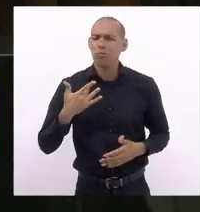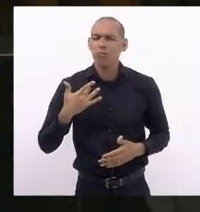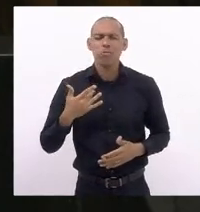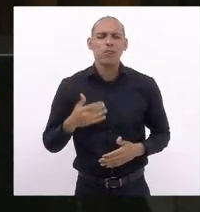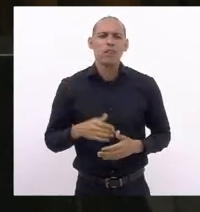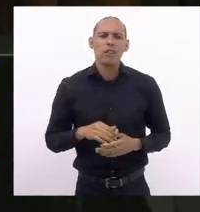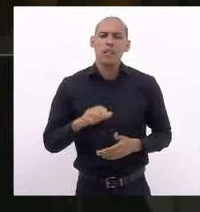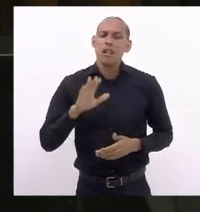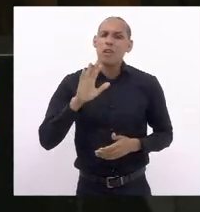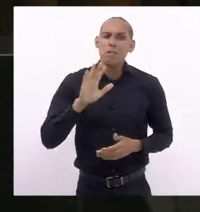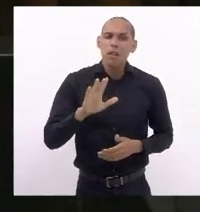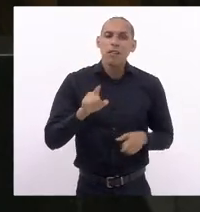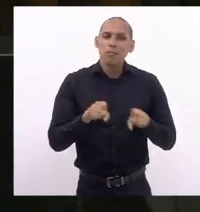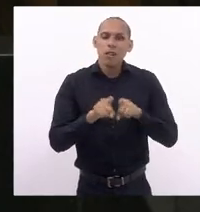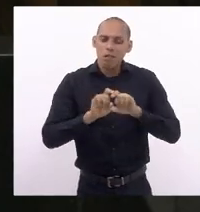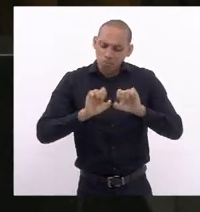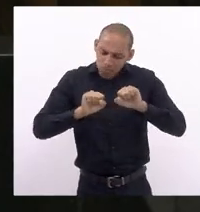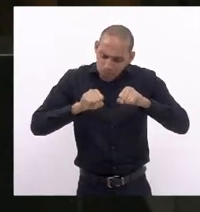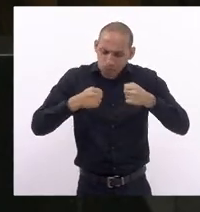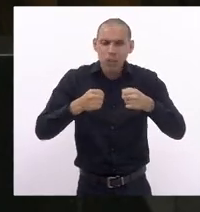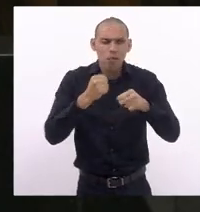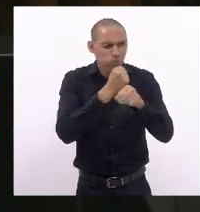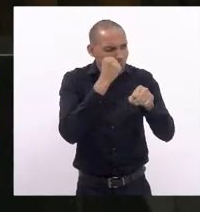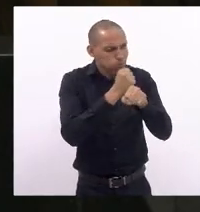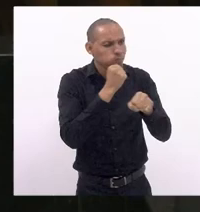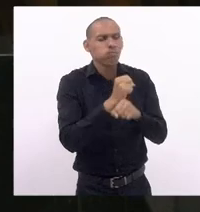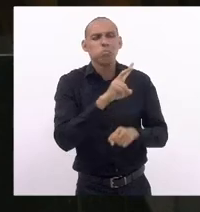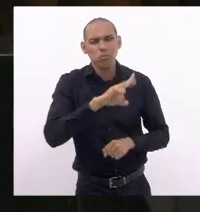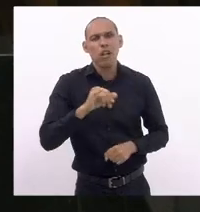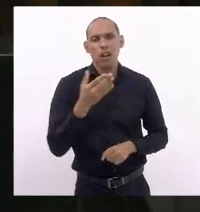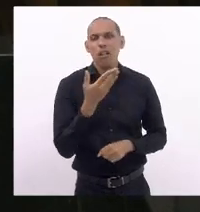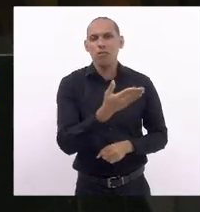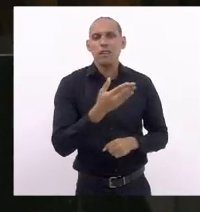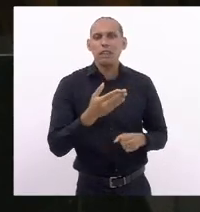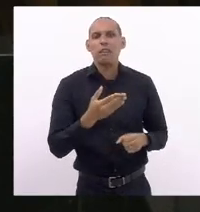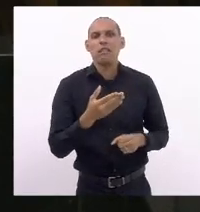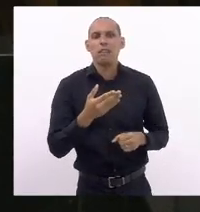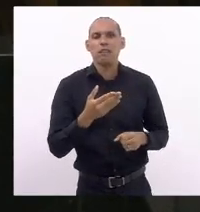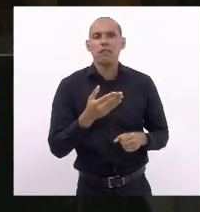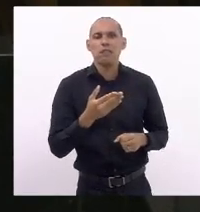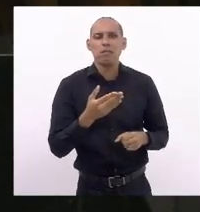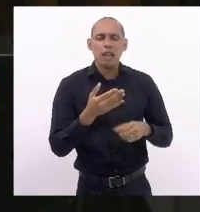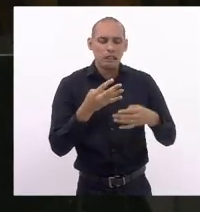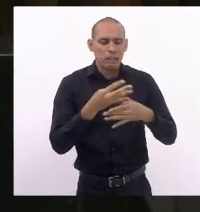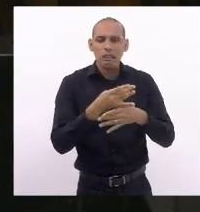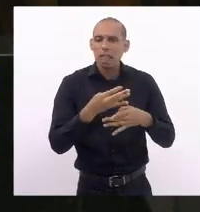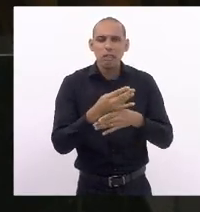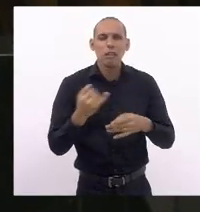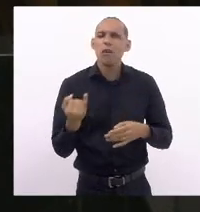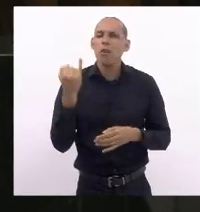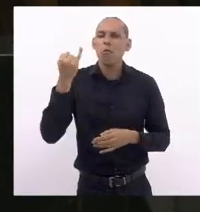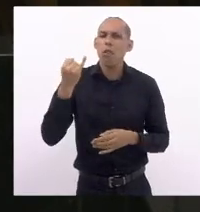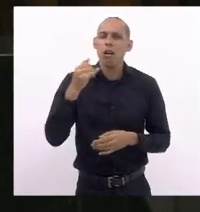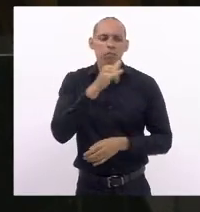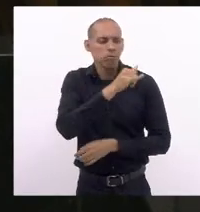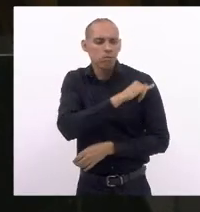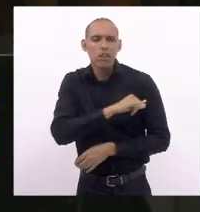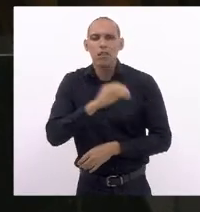imbuídos de reerguer uma cidade tão importante para o Rio de Janeiro e para o Brasil, deixando aqui o meu